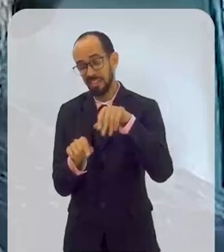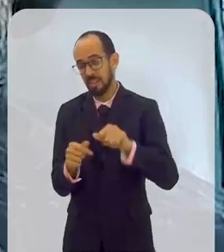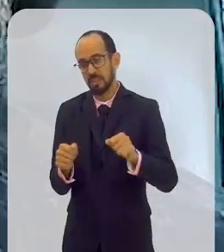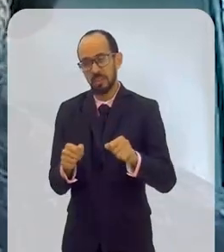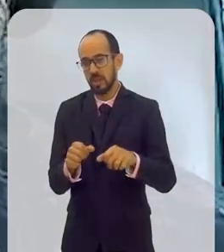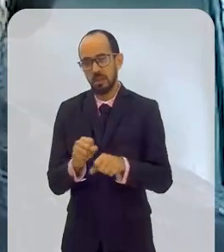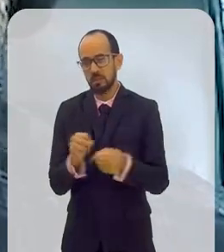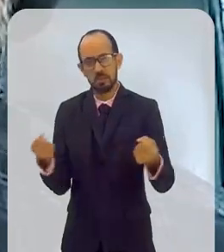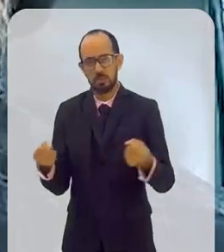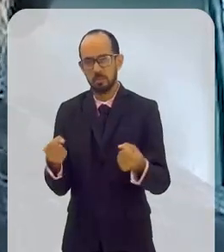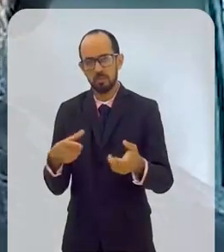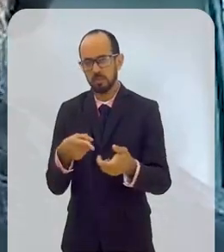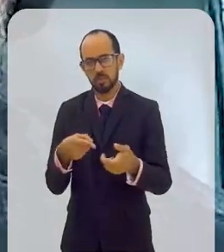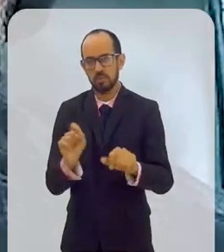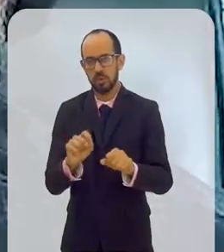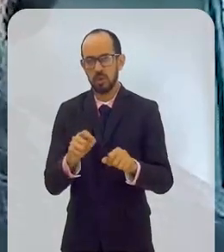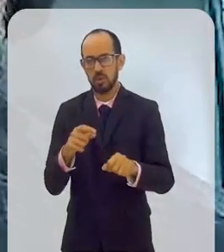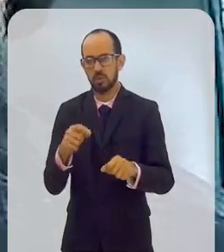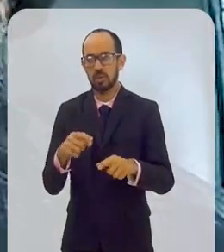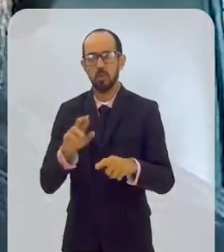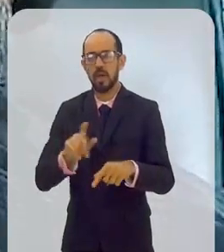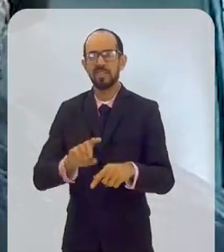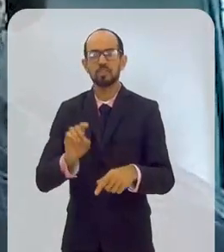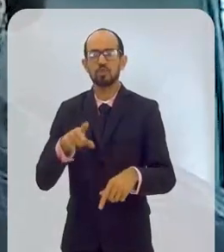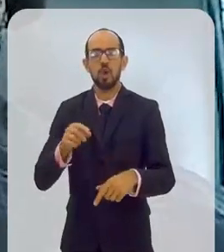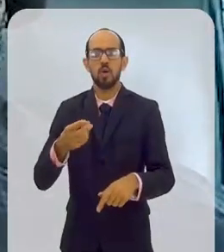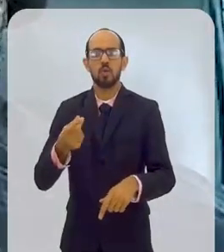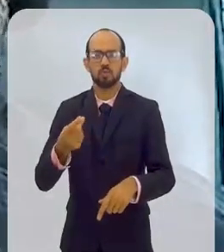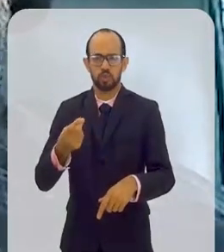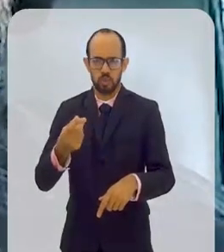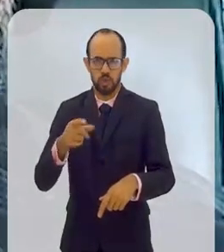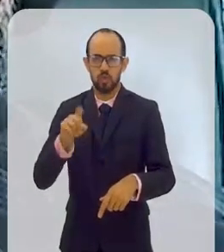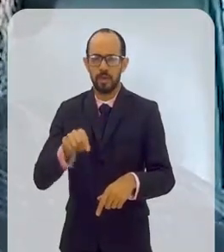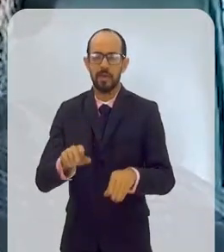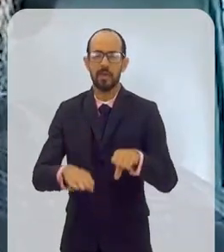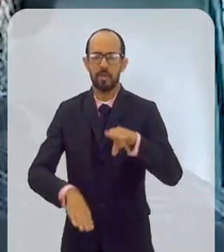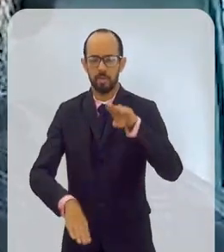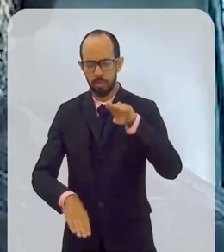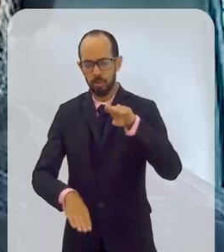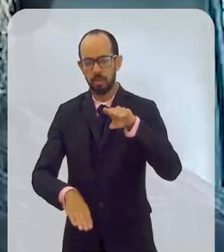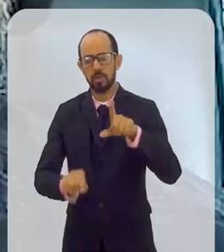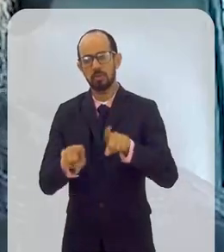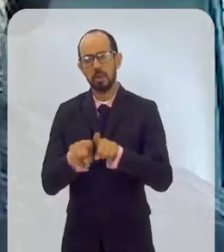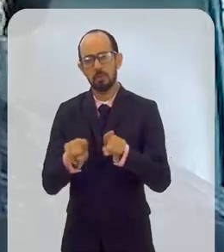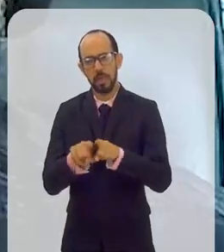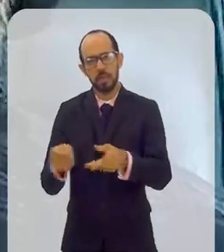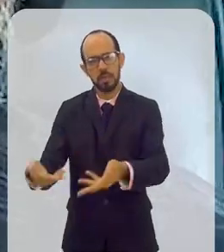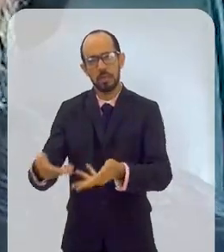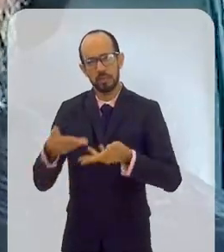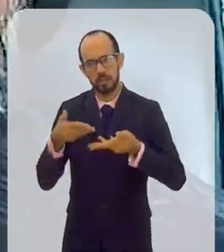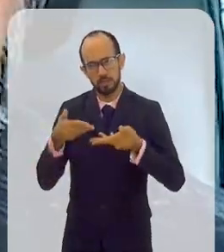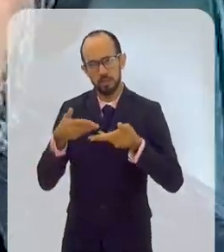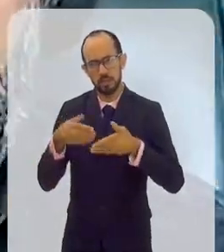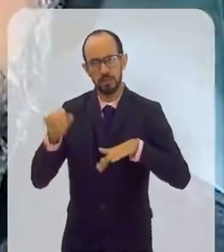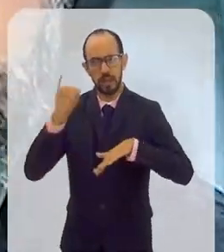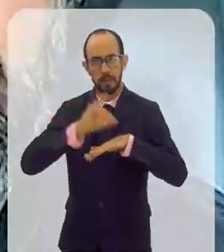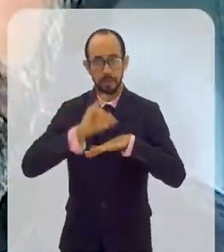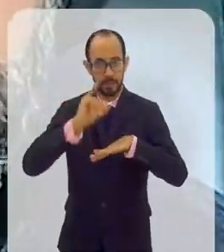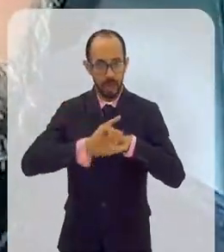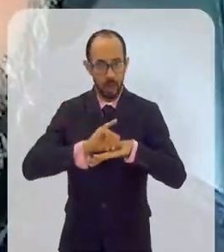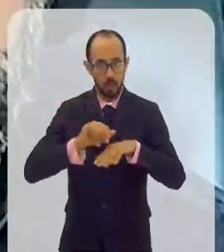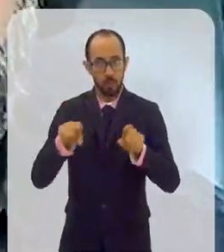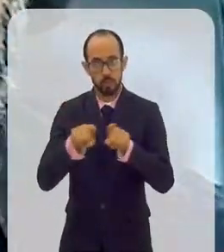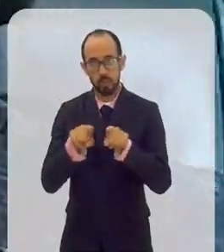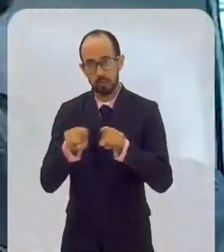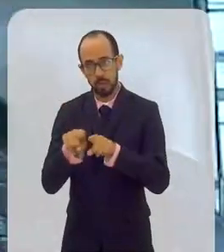desigualdade não vai única e exclusivamente com o poder aquisitivo. É desigualdade também em relação ao atendimento da